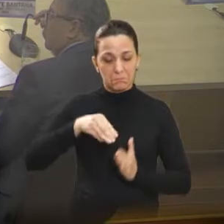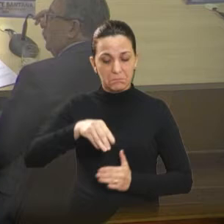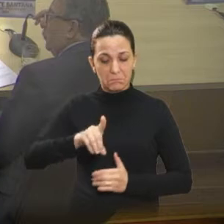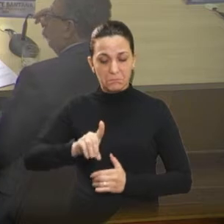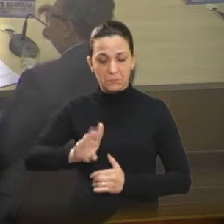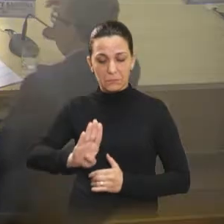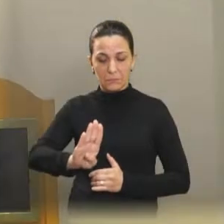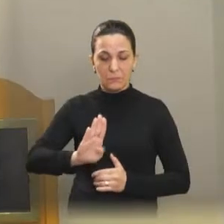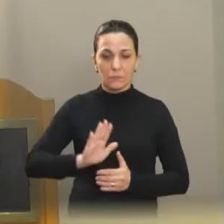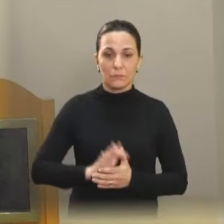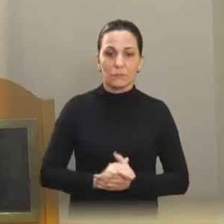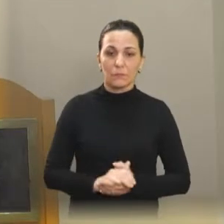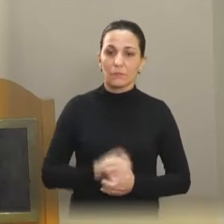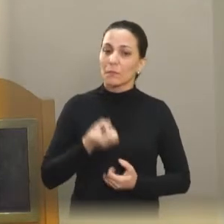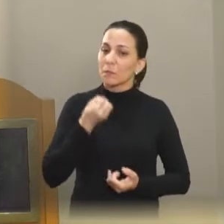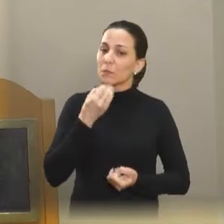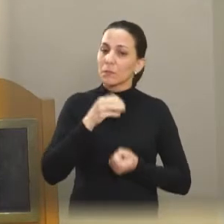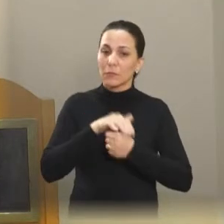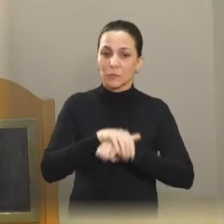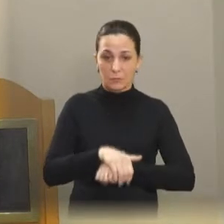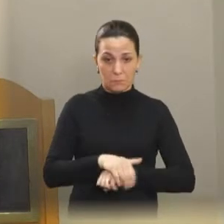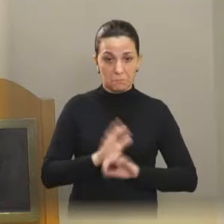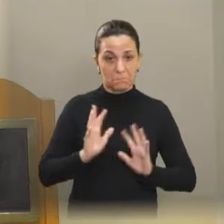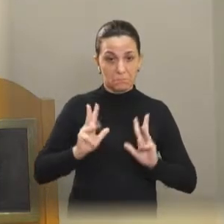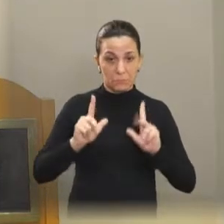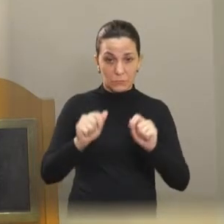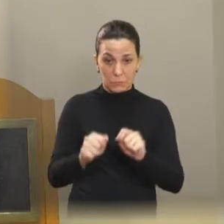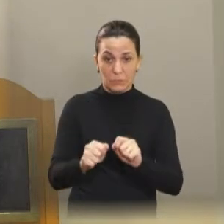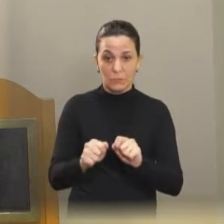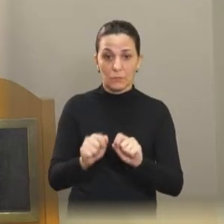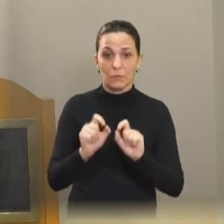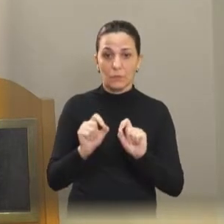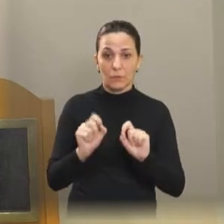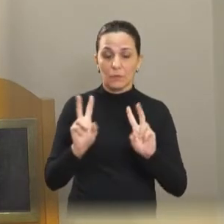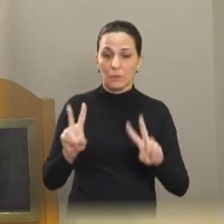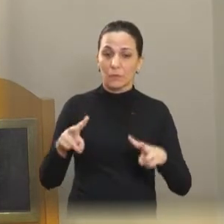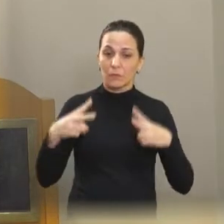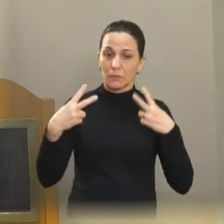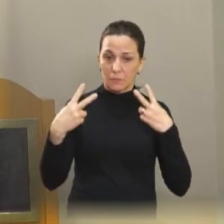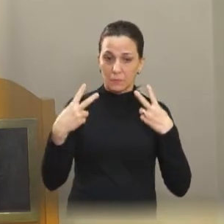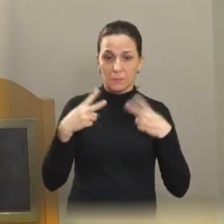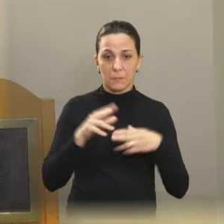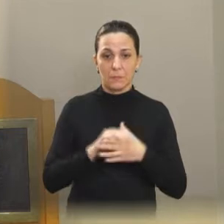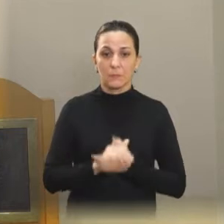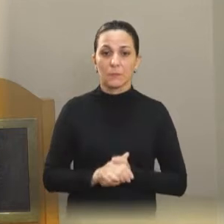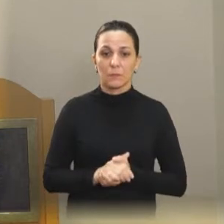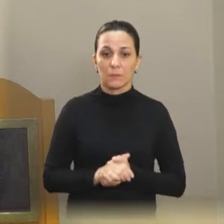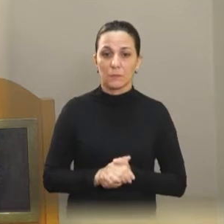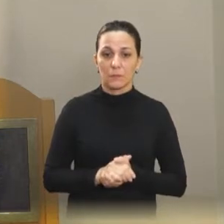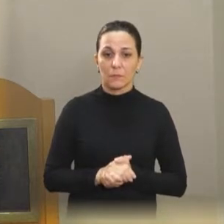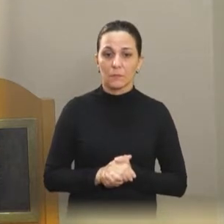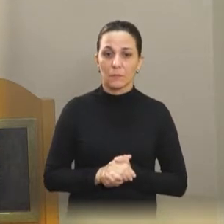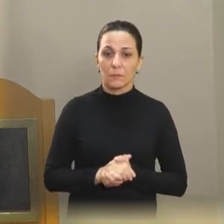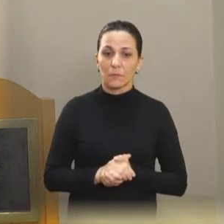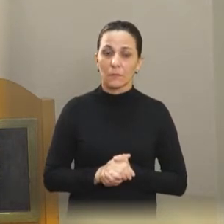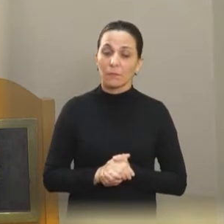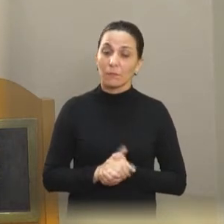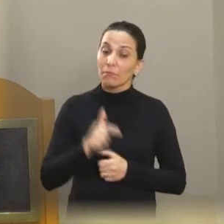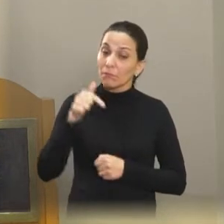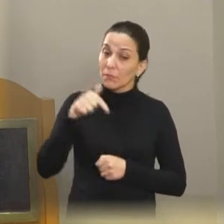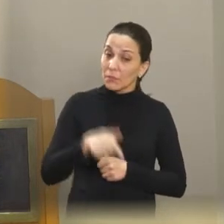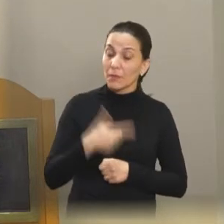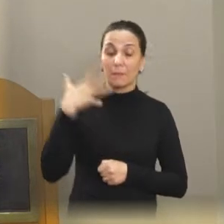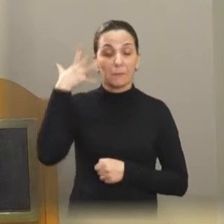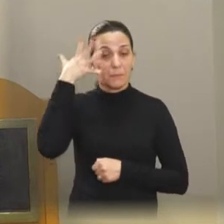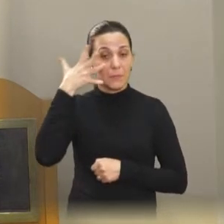Oi boa noite Avisa a todos quem não usou se em casa e não ia assistir pela TV TV Câmera gente vem mais para